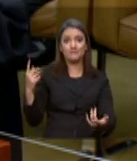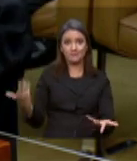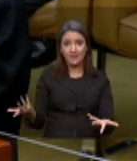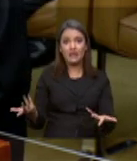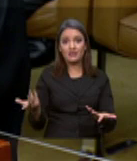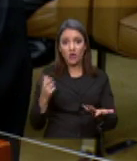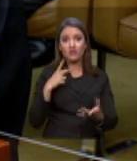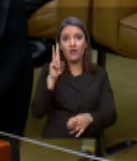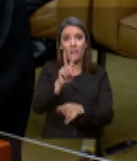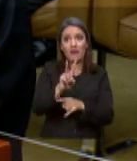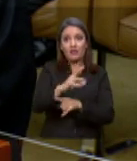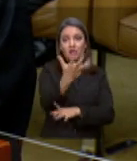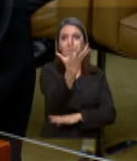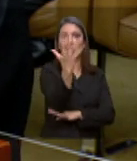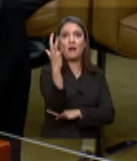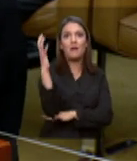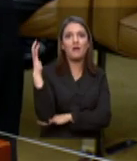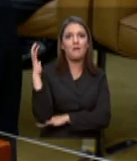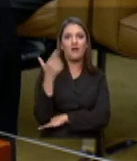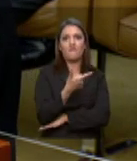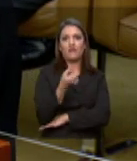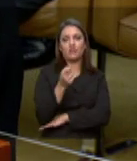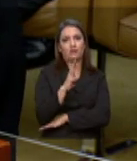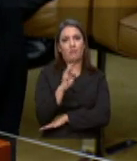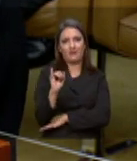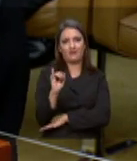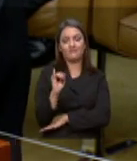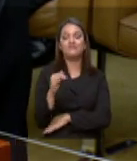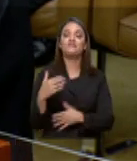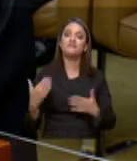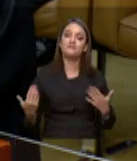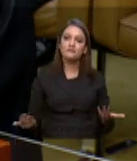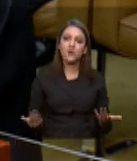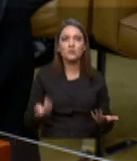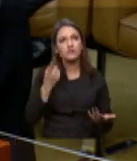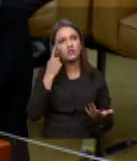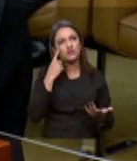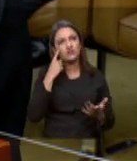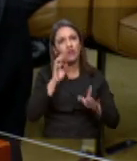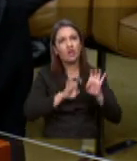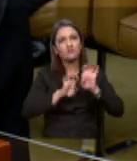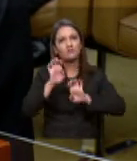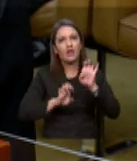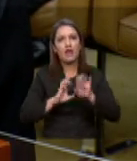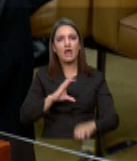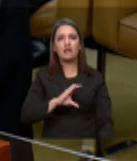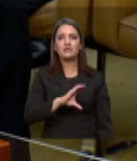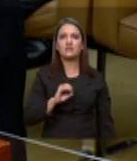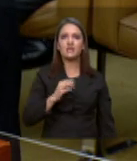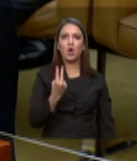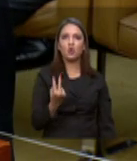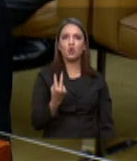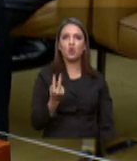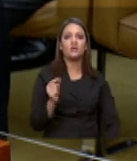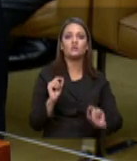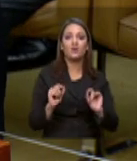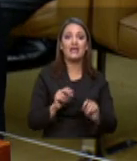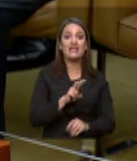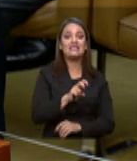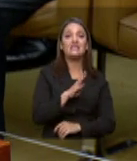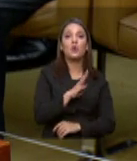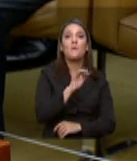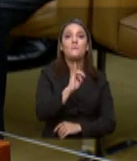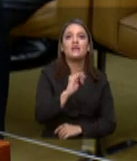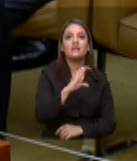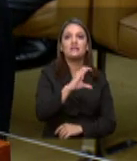essa floresta que deixou de cair, emanou para a atmosfera. Se a gente puser isso em números de carbono, 5 bilhões de toneladas de